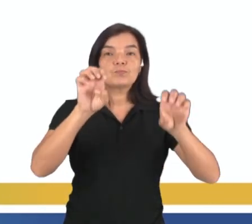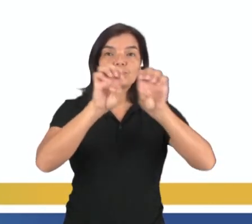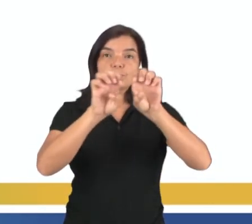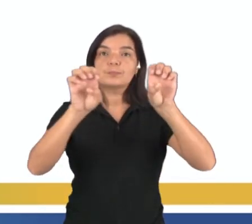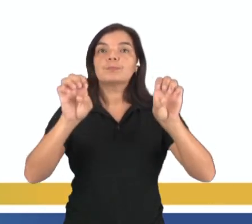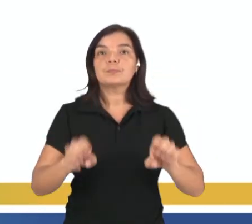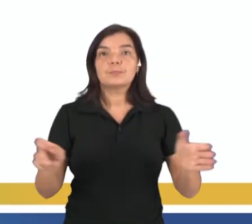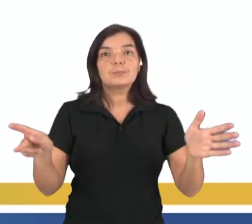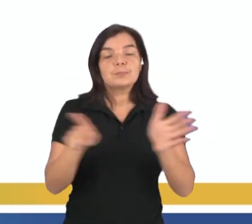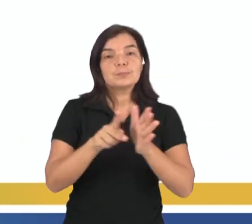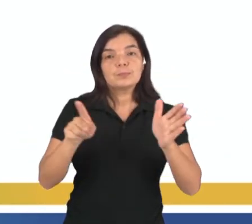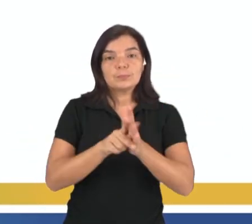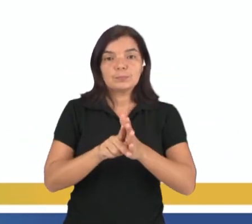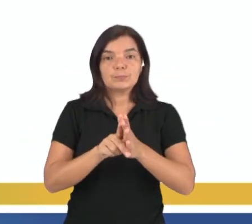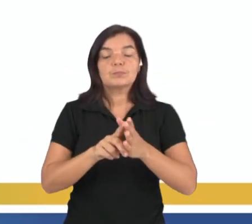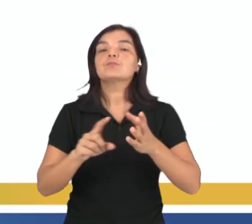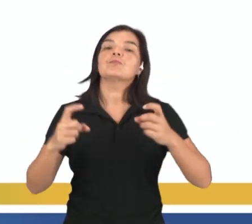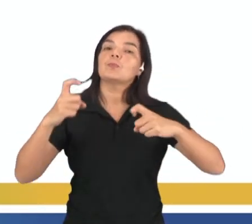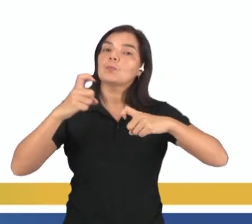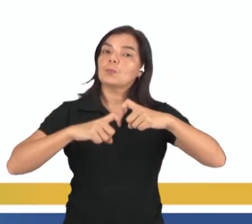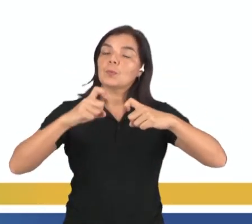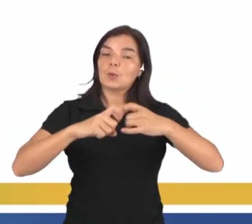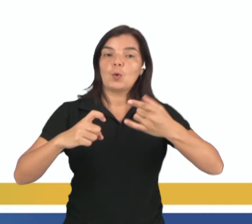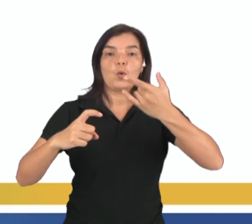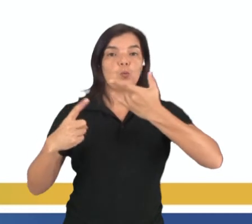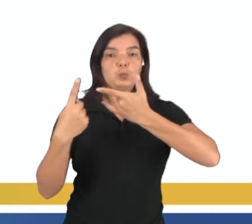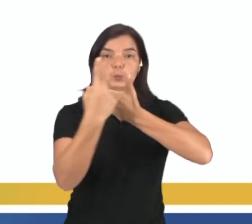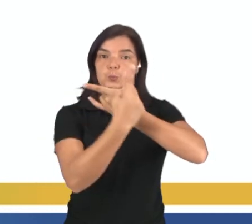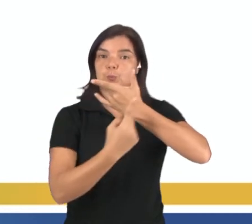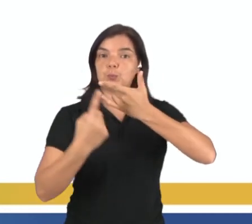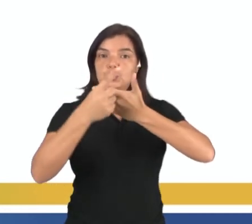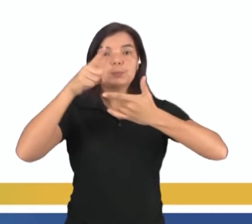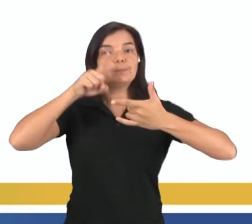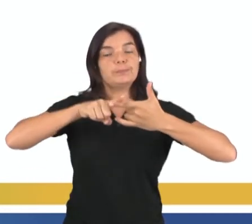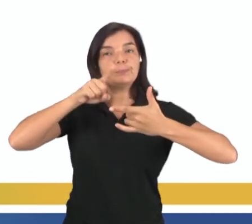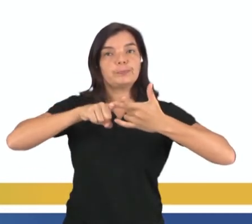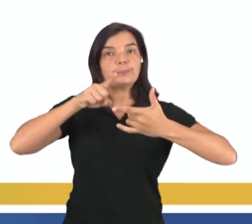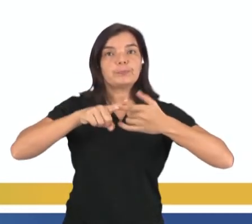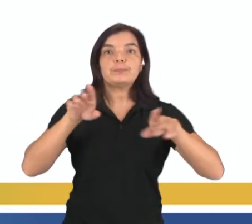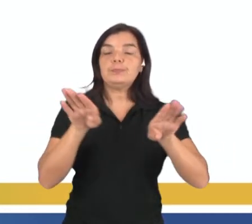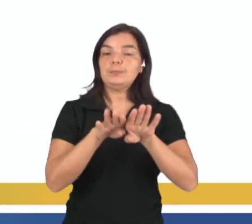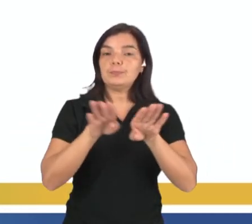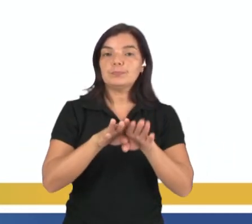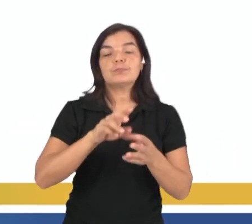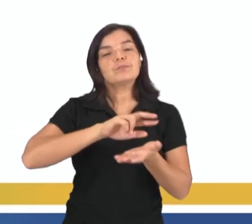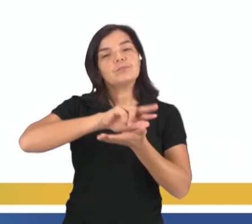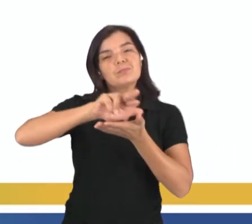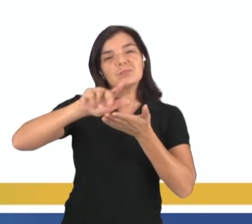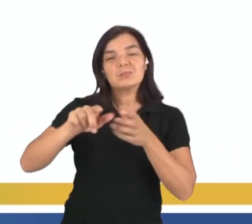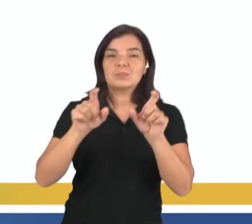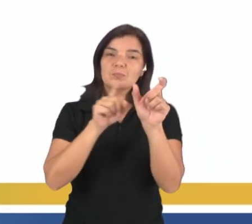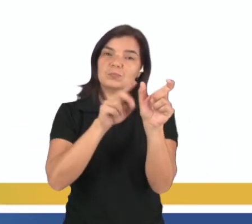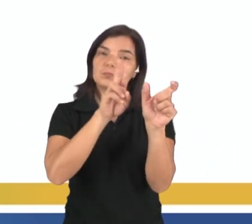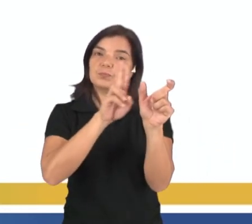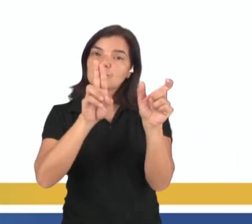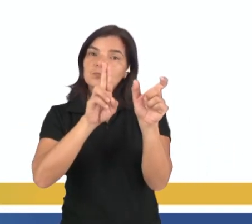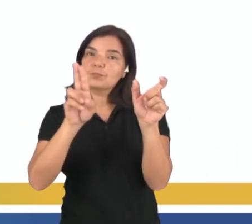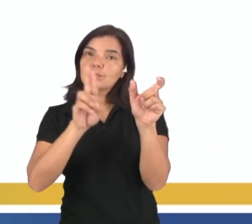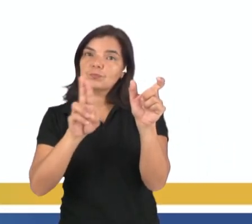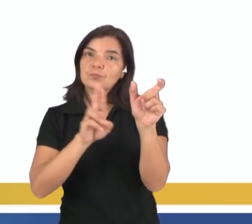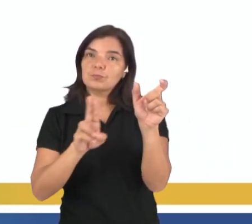estruturas que pertencem ao sistema reprodutor masculino. Nós temos ali uretra, ovários,